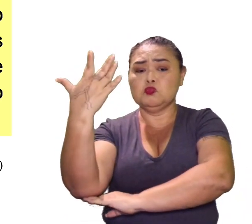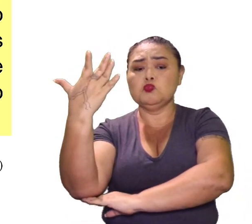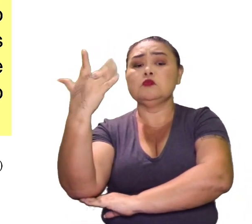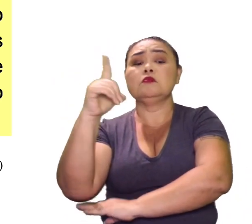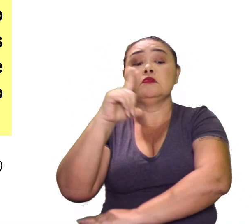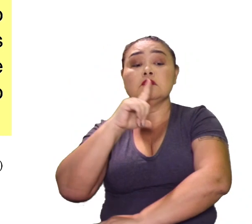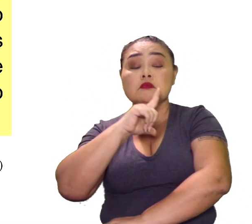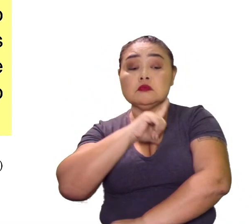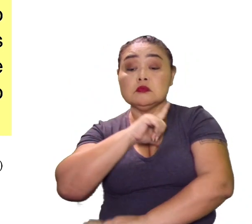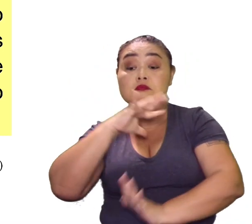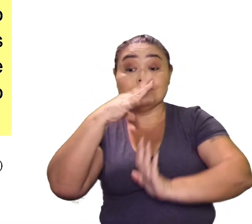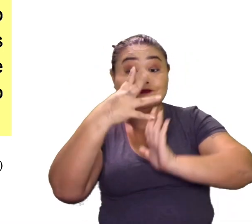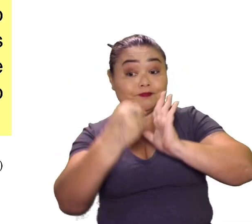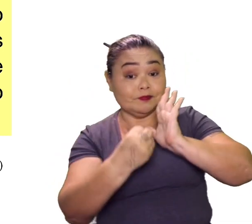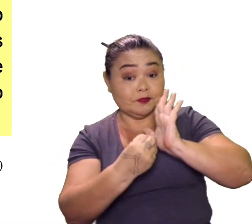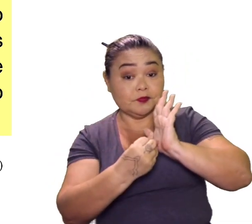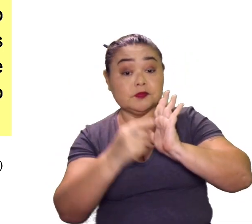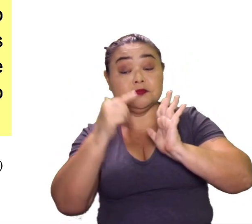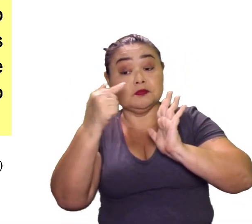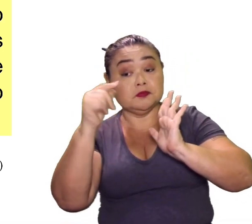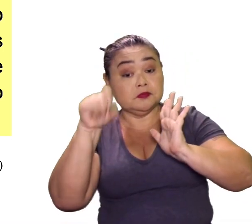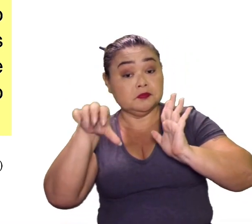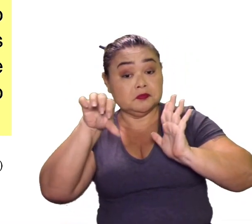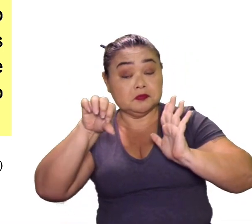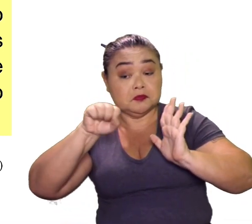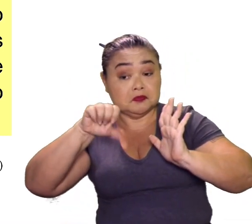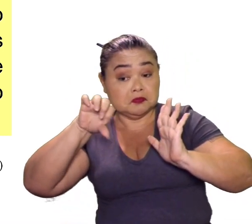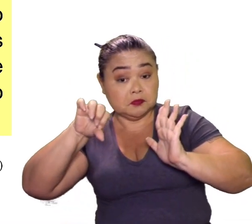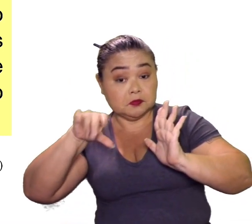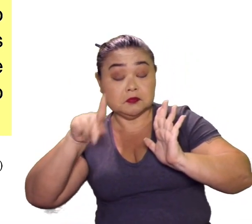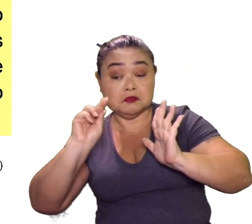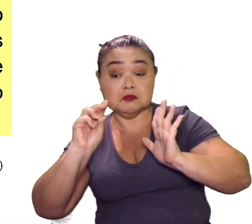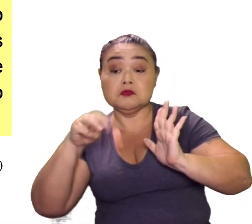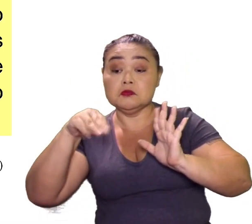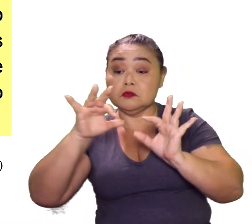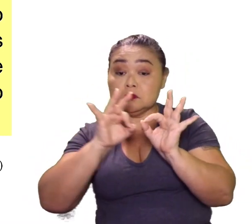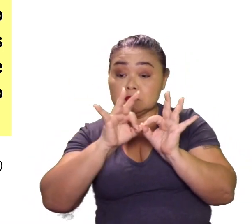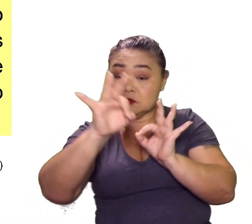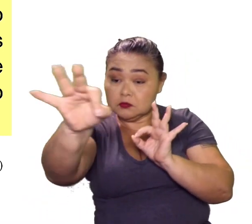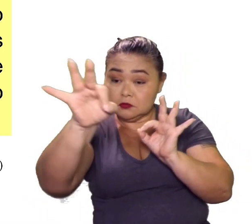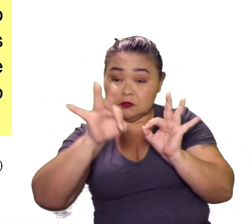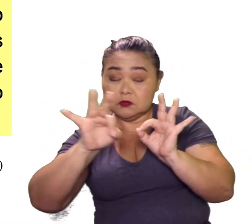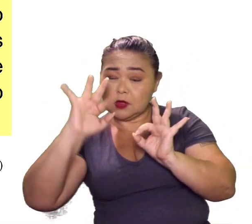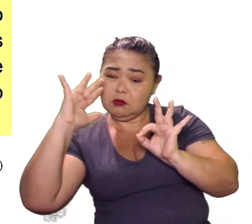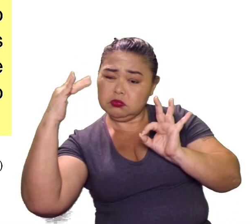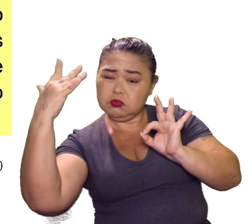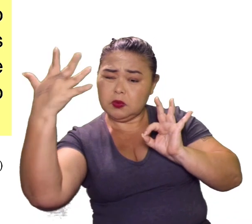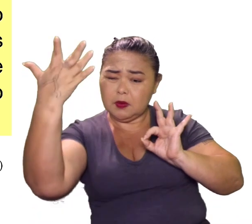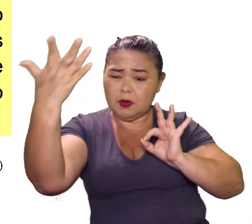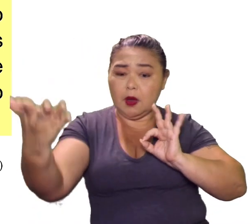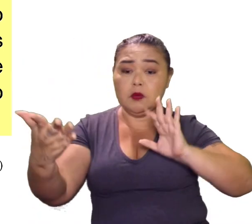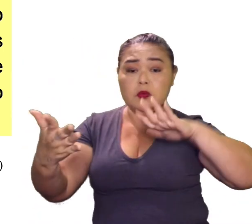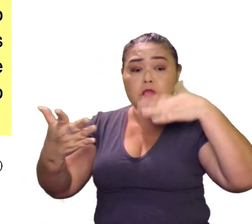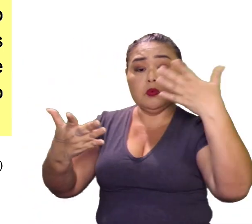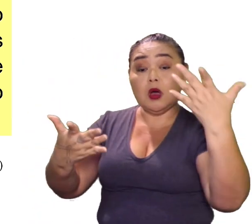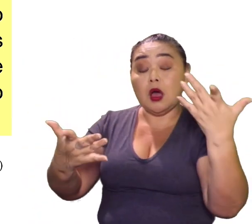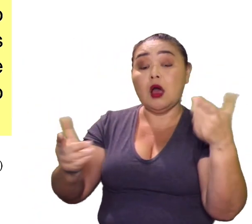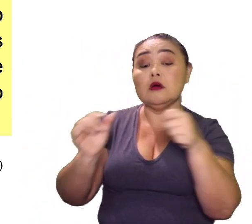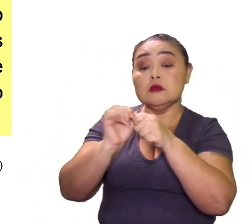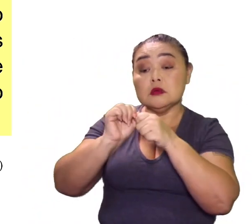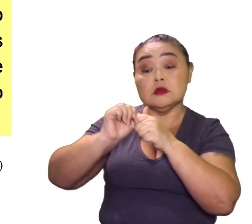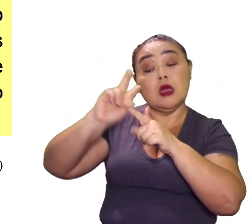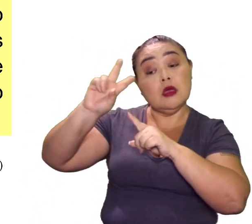7.989 quilômetros quadrados, conforme o INPE. E esse valor representa aumento em 30% em